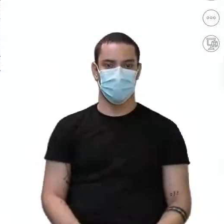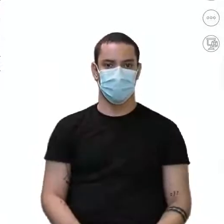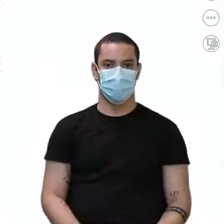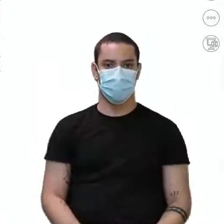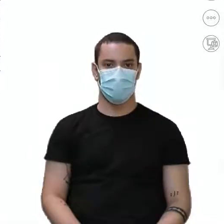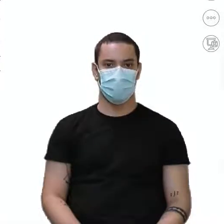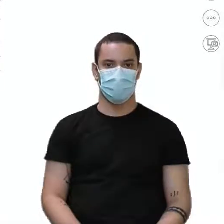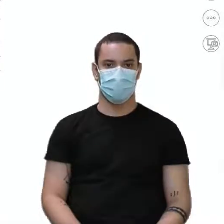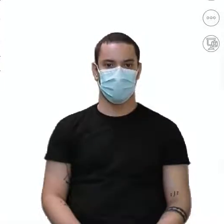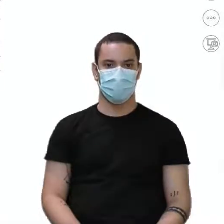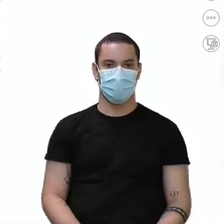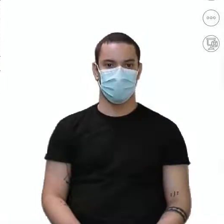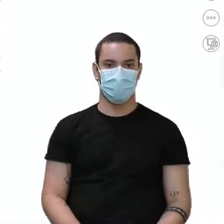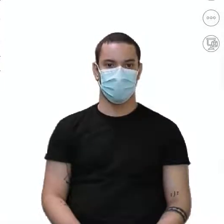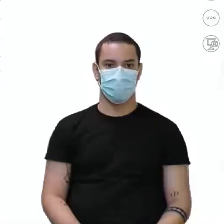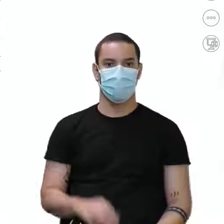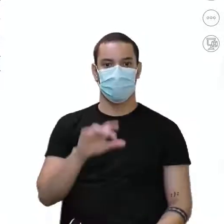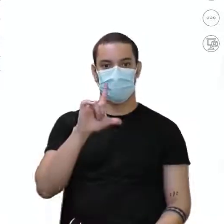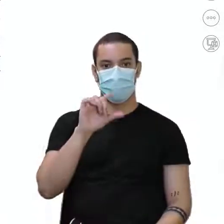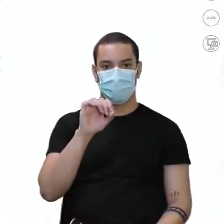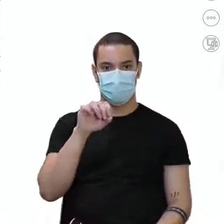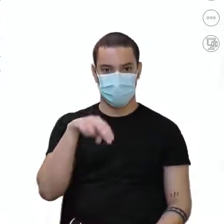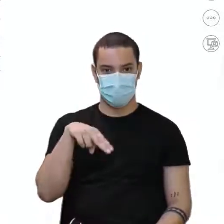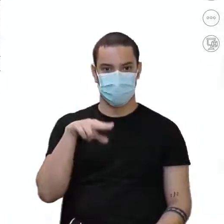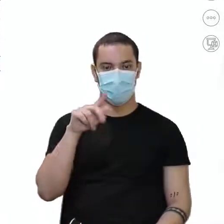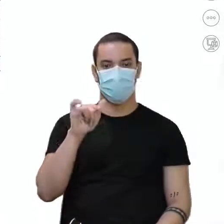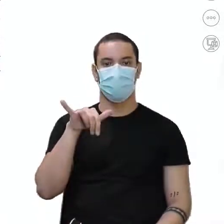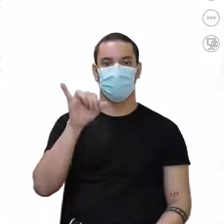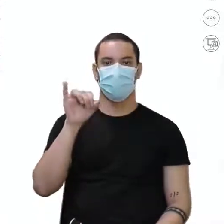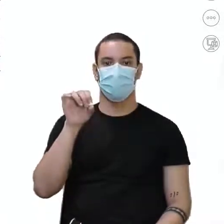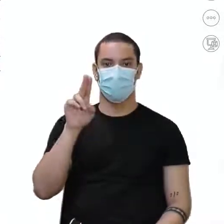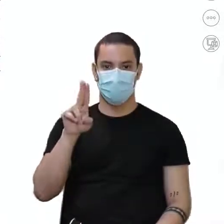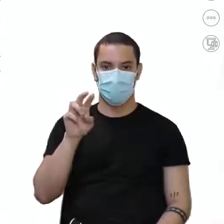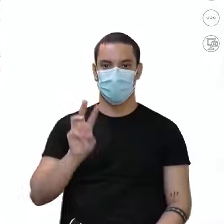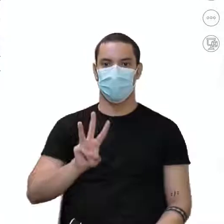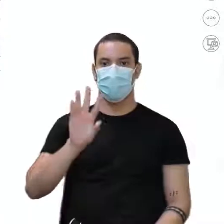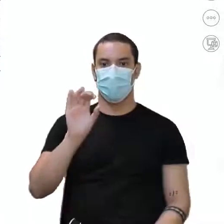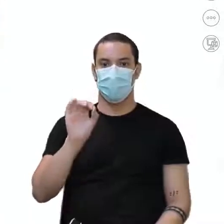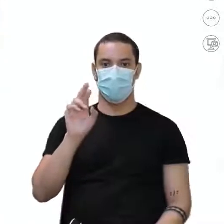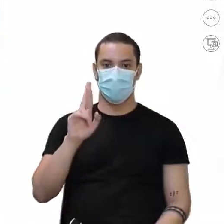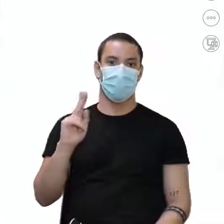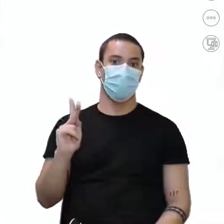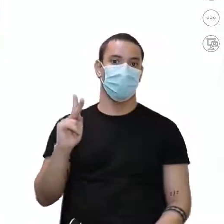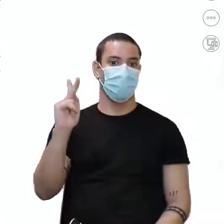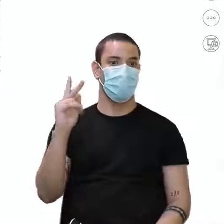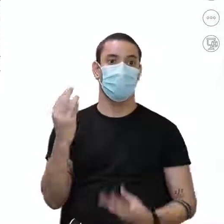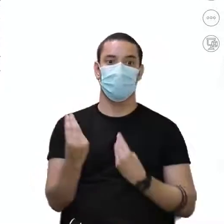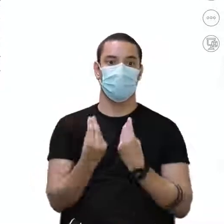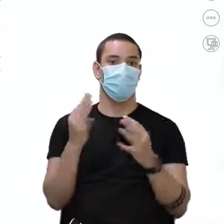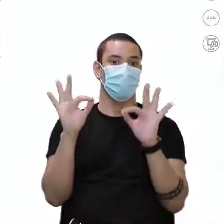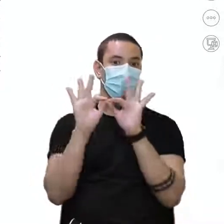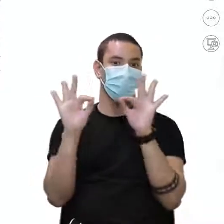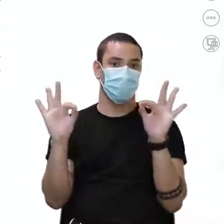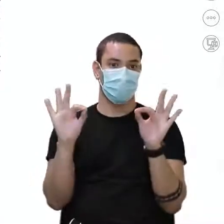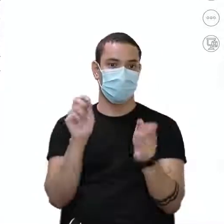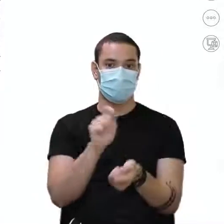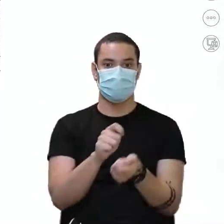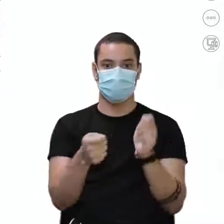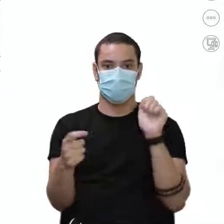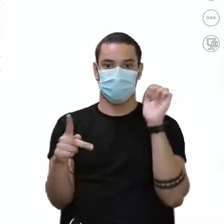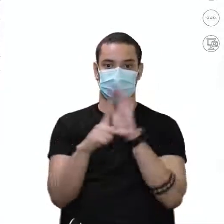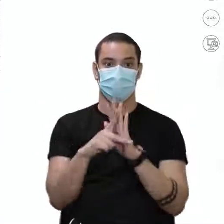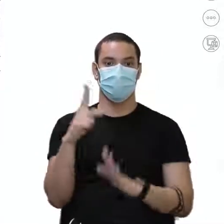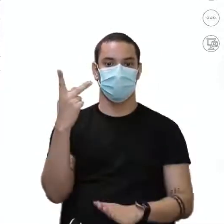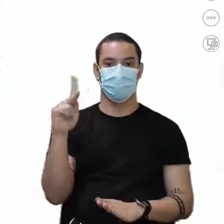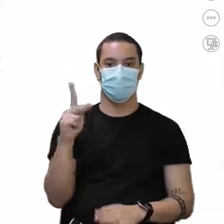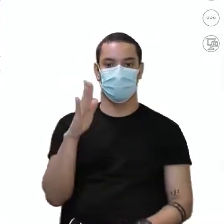barra you, barra work, barra there. Aí você vai reformular só um minutinho, a sua frase aqui, tá? E aí, reformulando